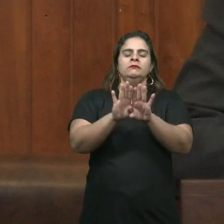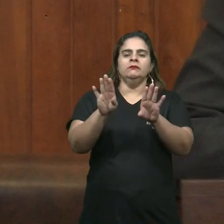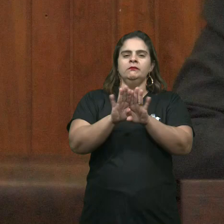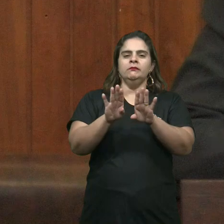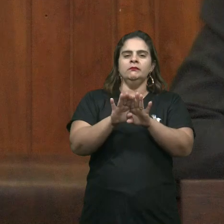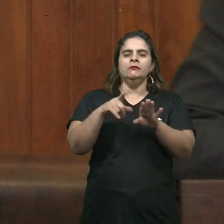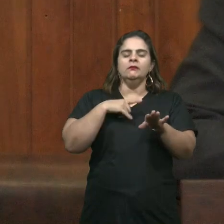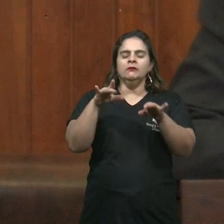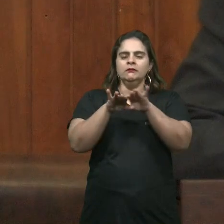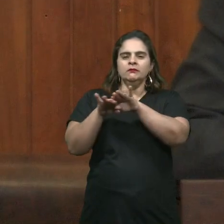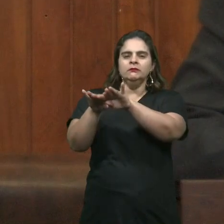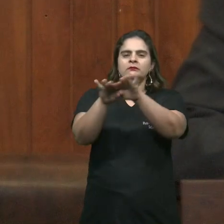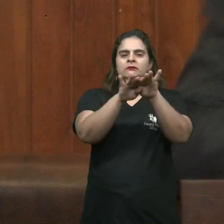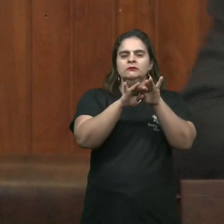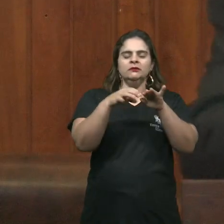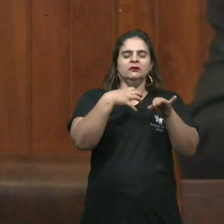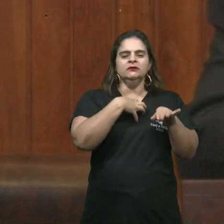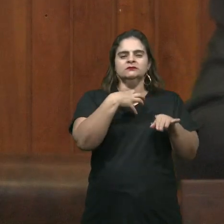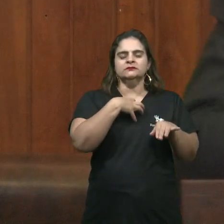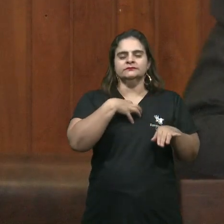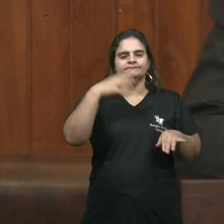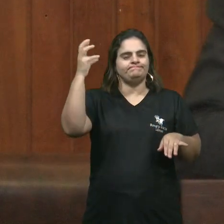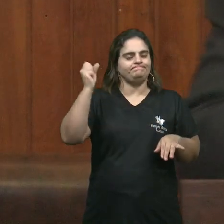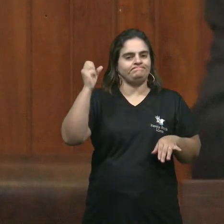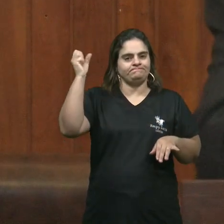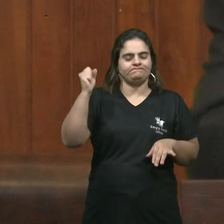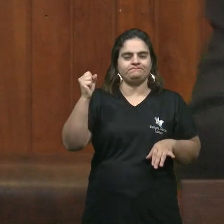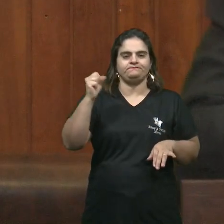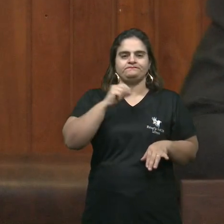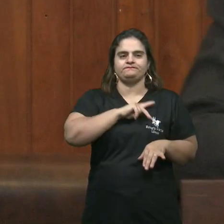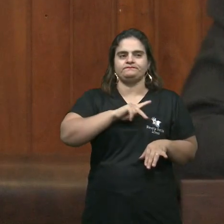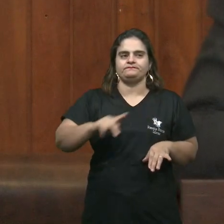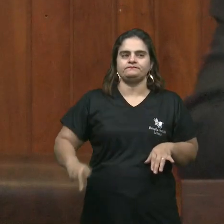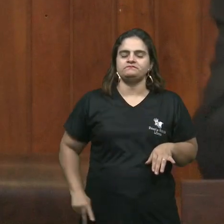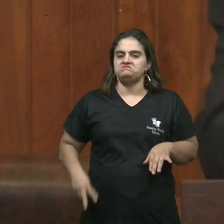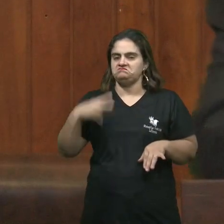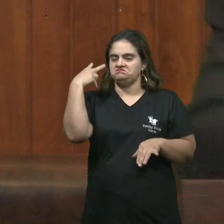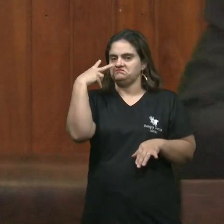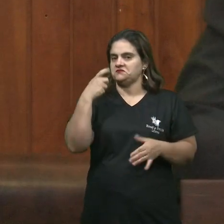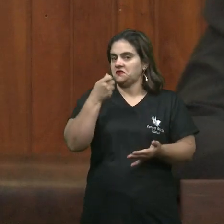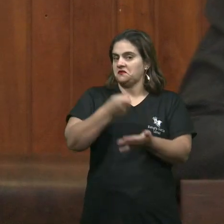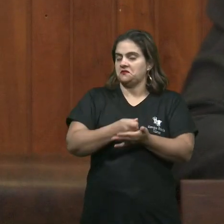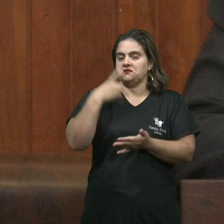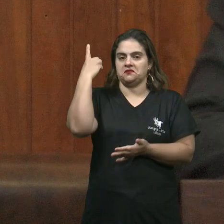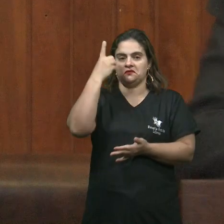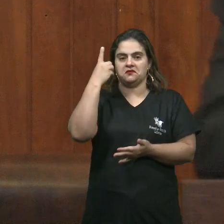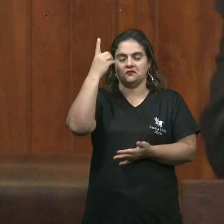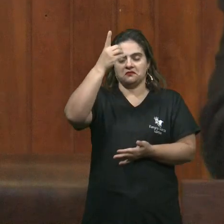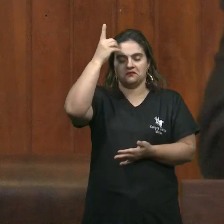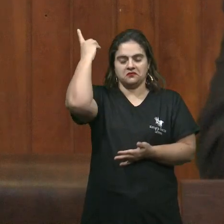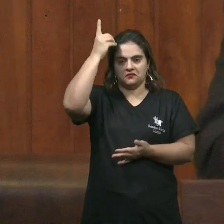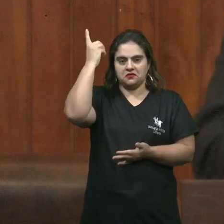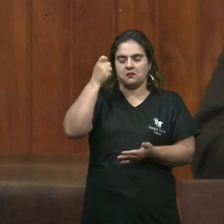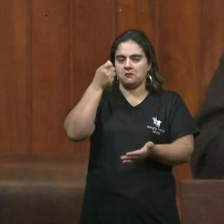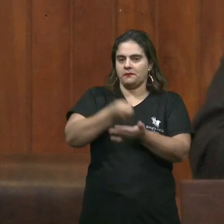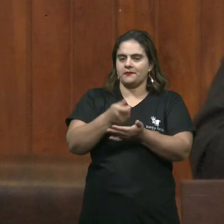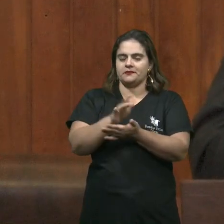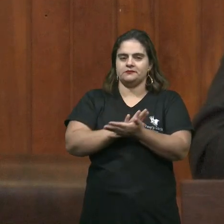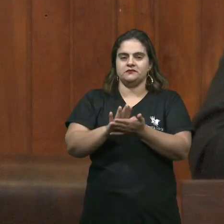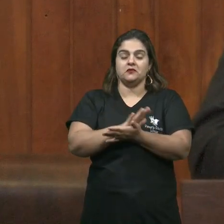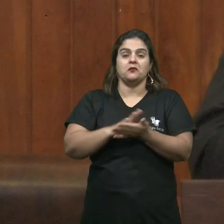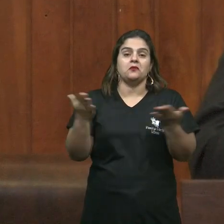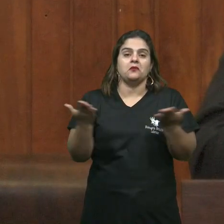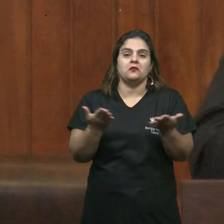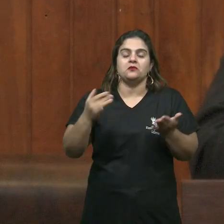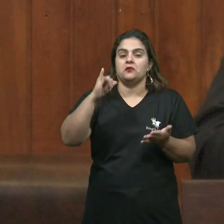equilíbrio do Instituto de Prevenção, também não. O Vinícius não pagou, o Daniel não pagou e hoje o